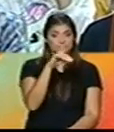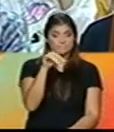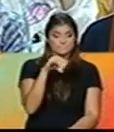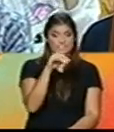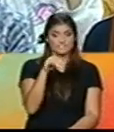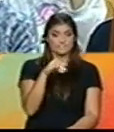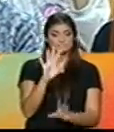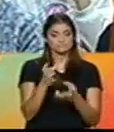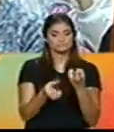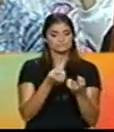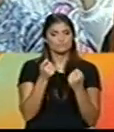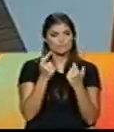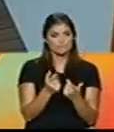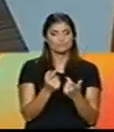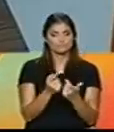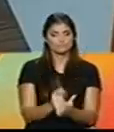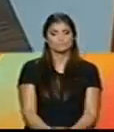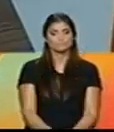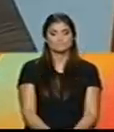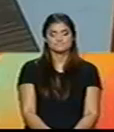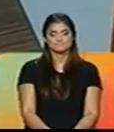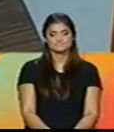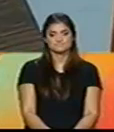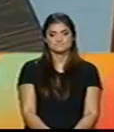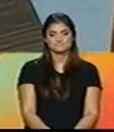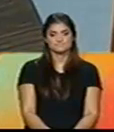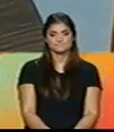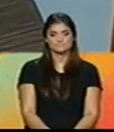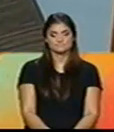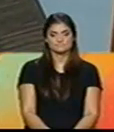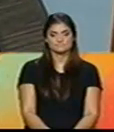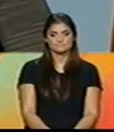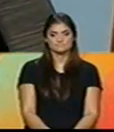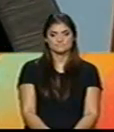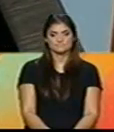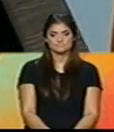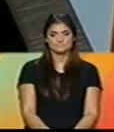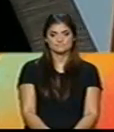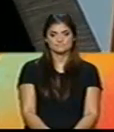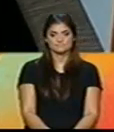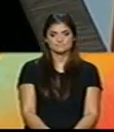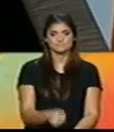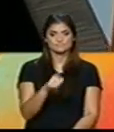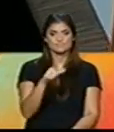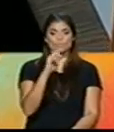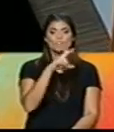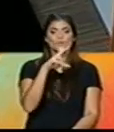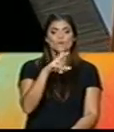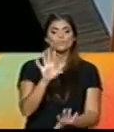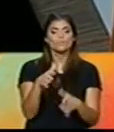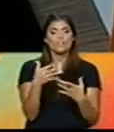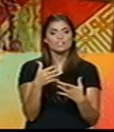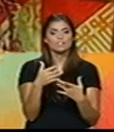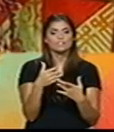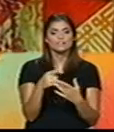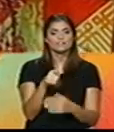tem que ferver um bocadinho para sair o álcool. E... que licor é este? É a Grande